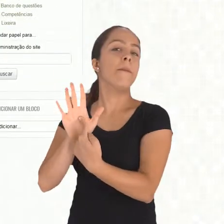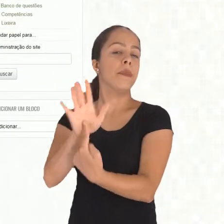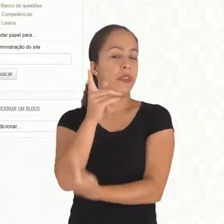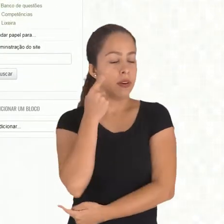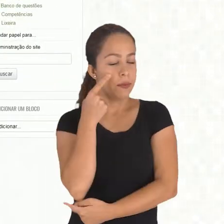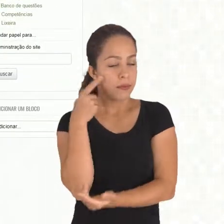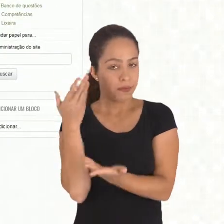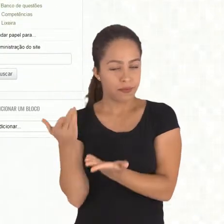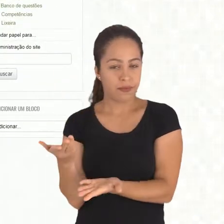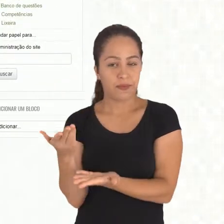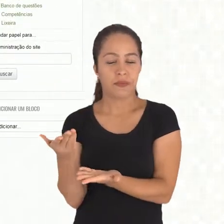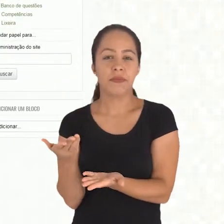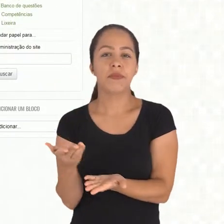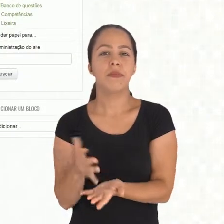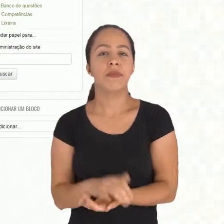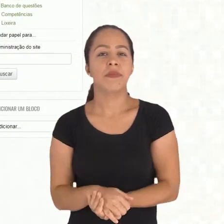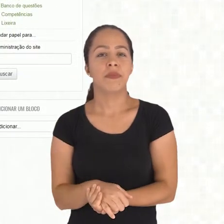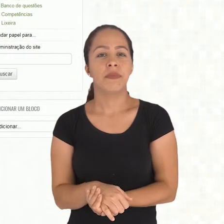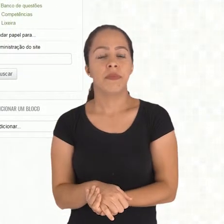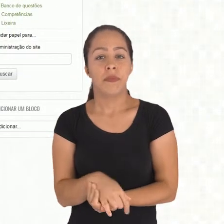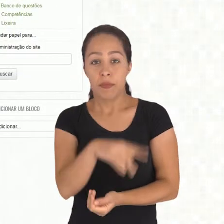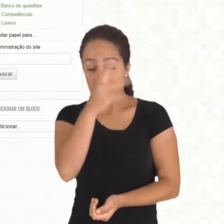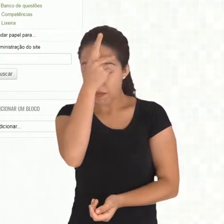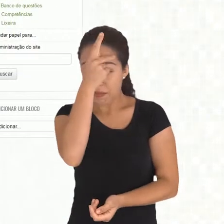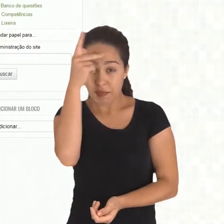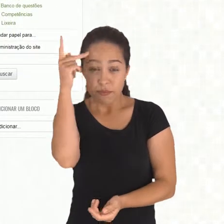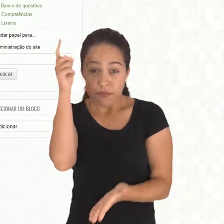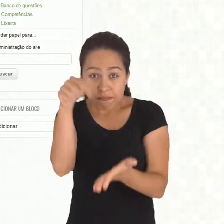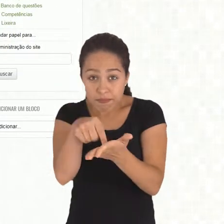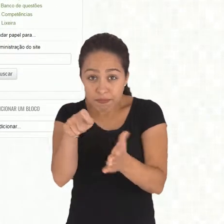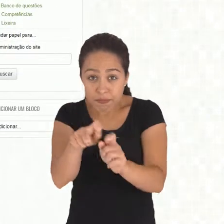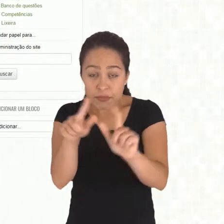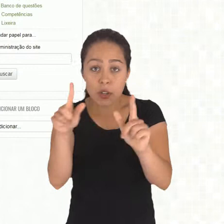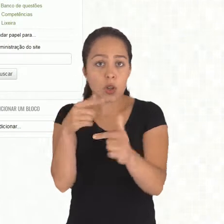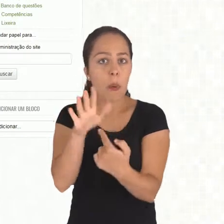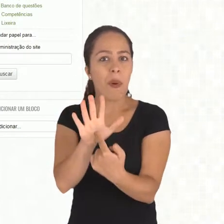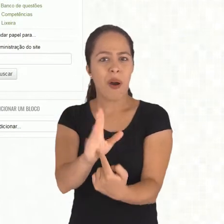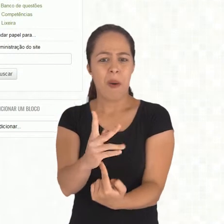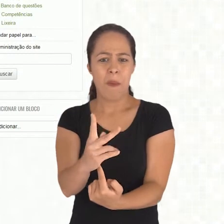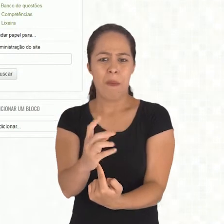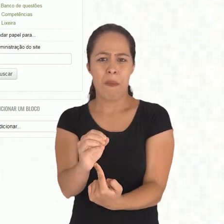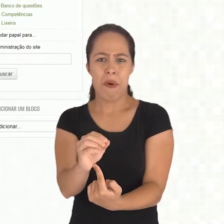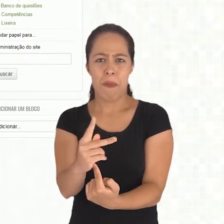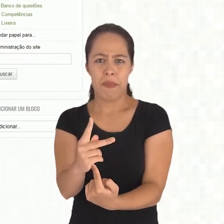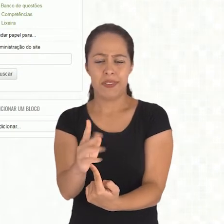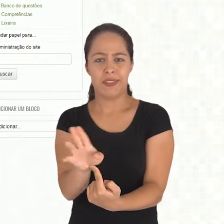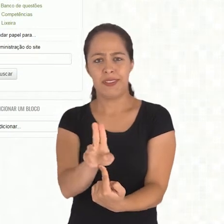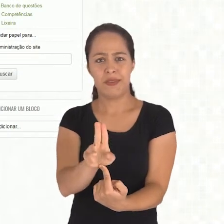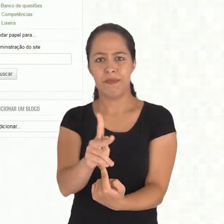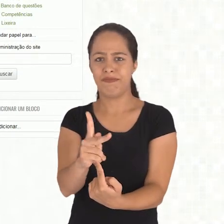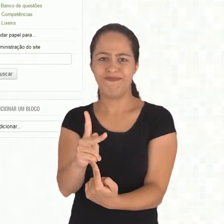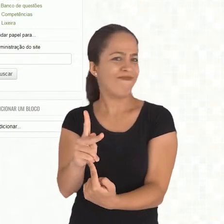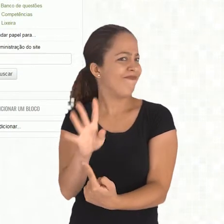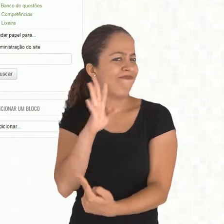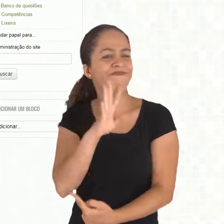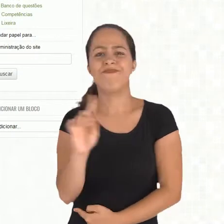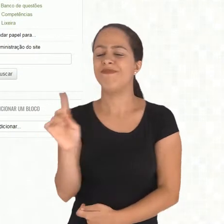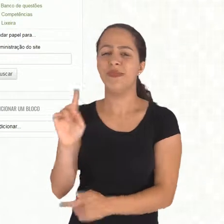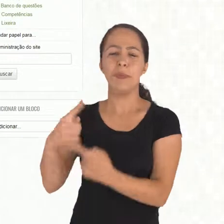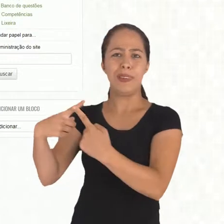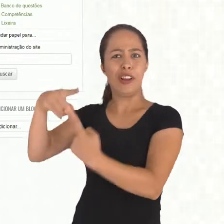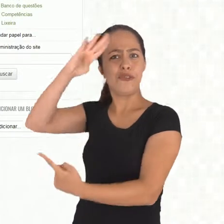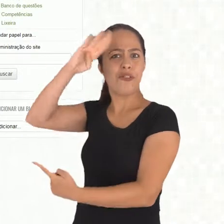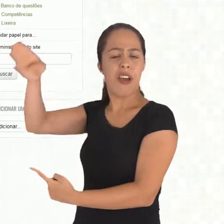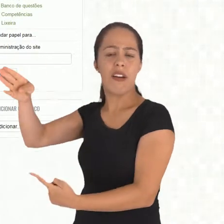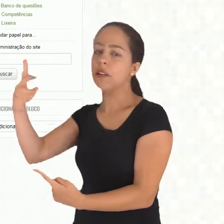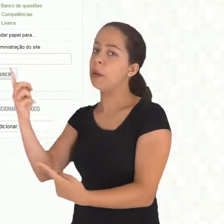aparece assim, tá vendo? Quando o cara clica, ela abre. Nesse caso a gente selecionou pop-up, vê como não é tão legal, tá vendo? Mas se